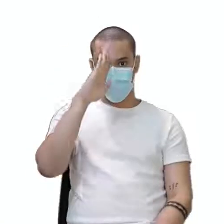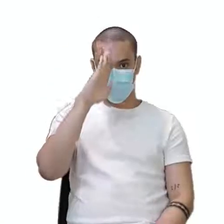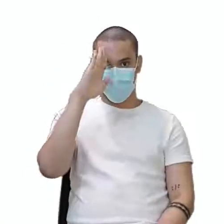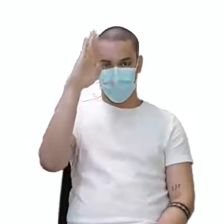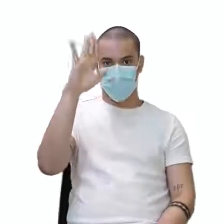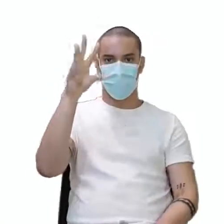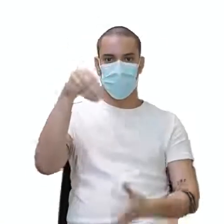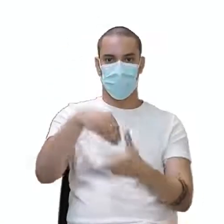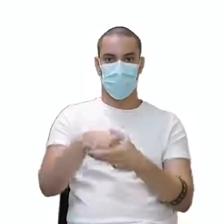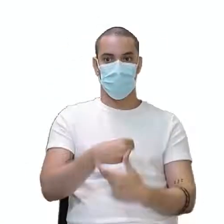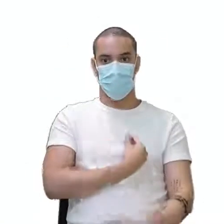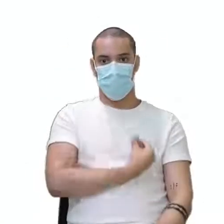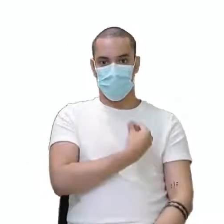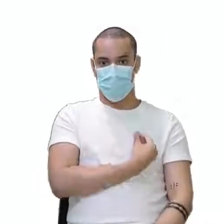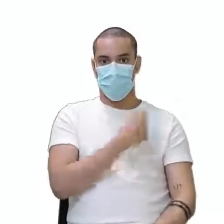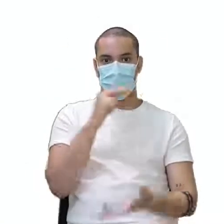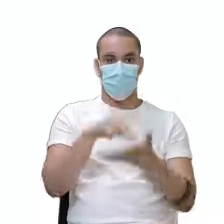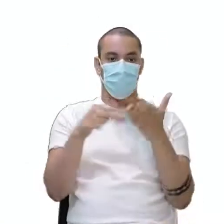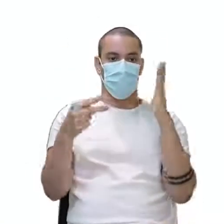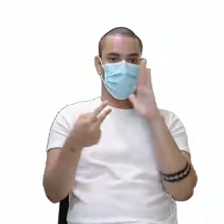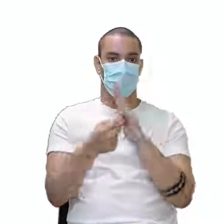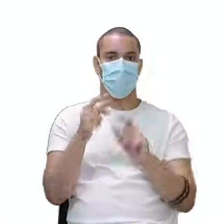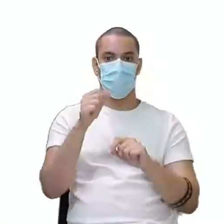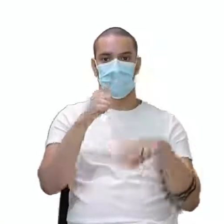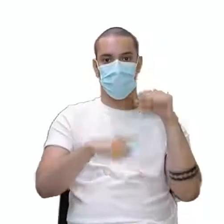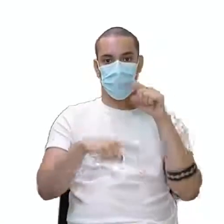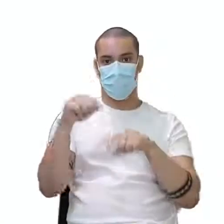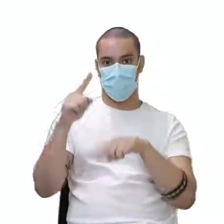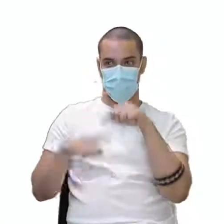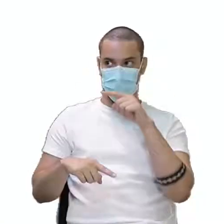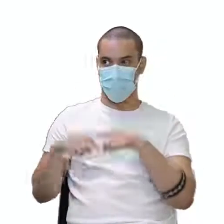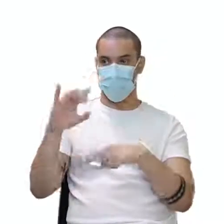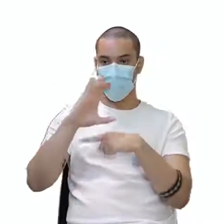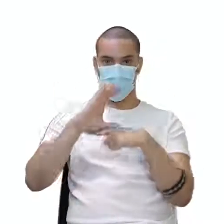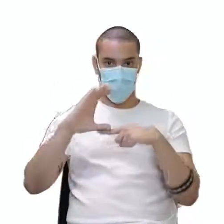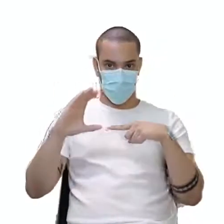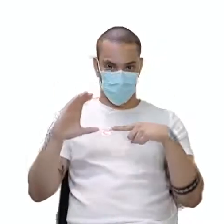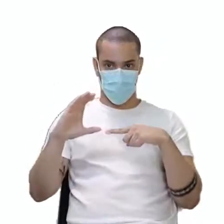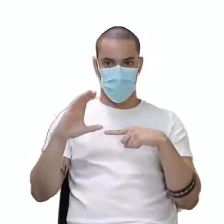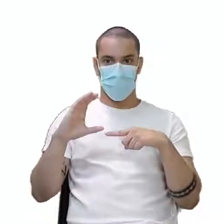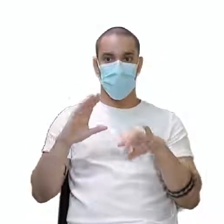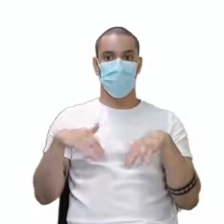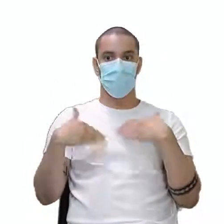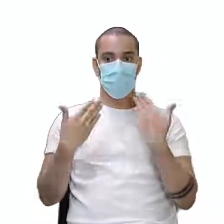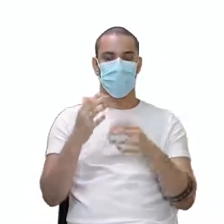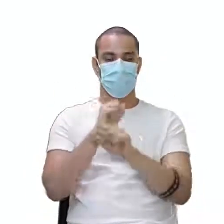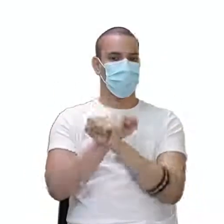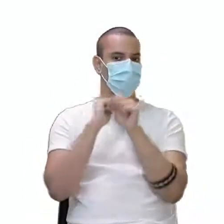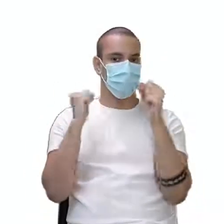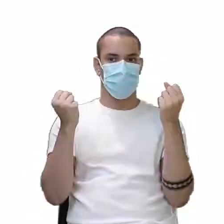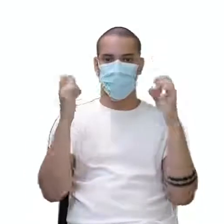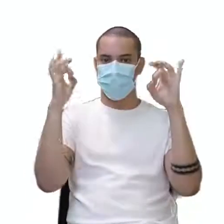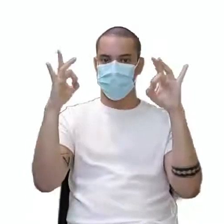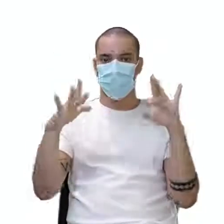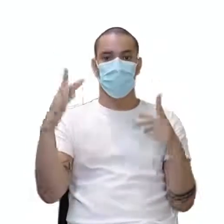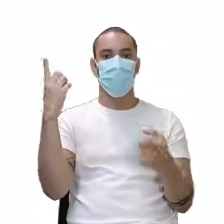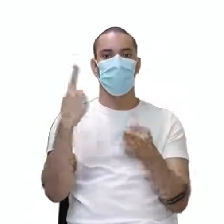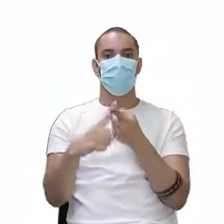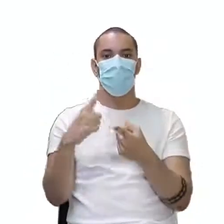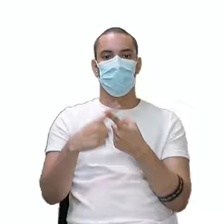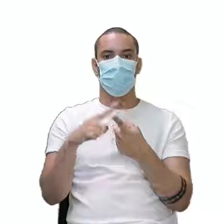que constituem a vida é o nosso elemento químico chamado carbono, o qual ele é indispensável